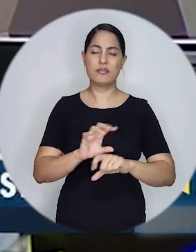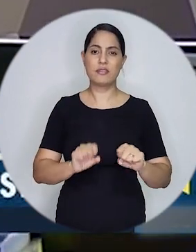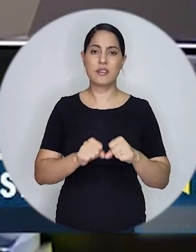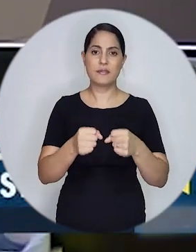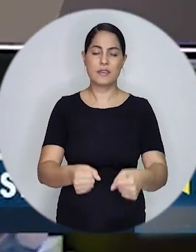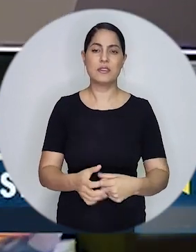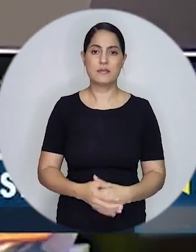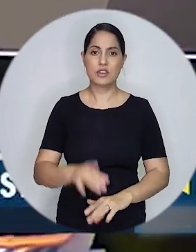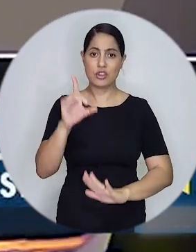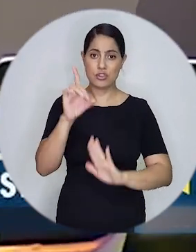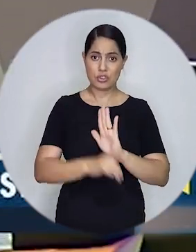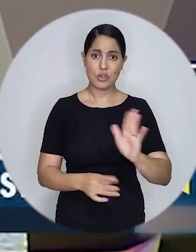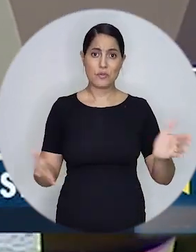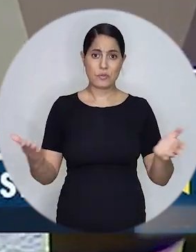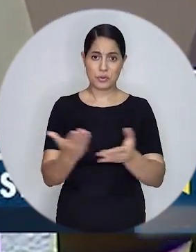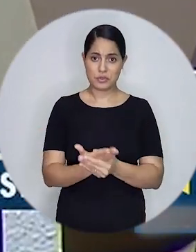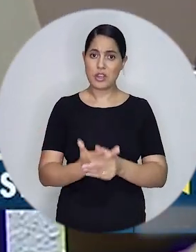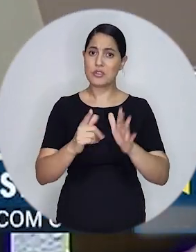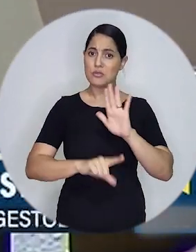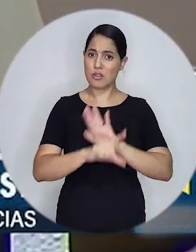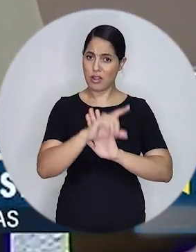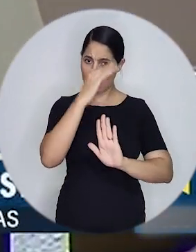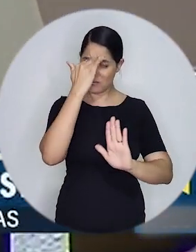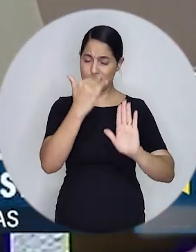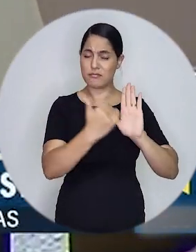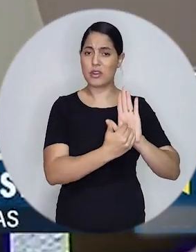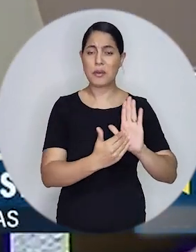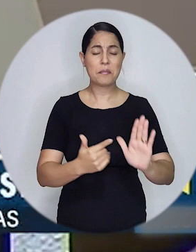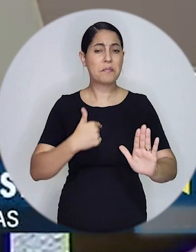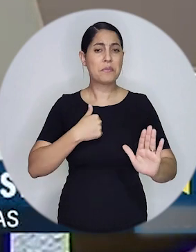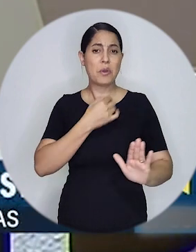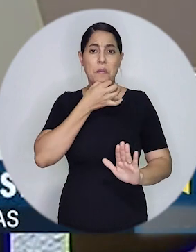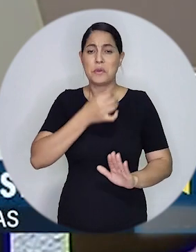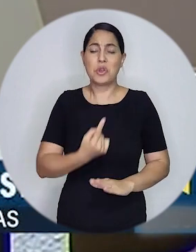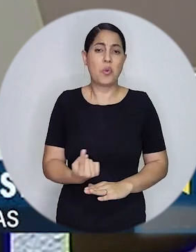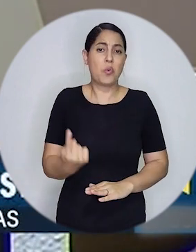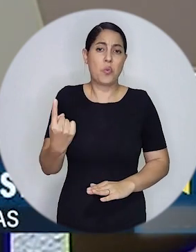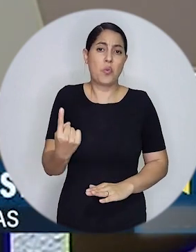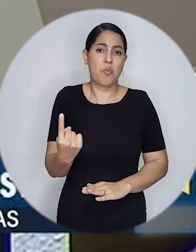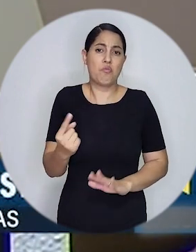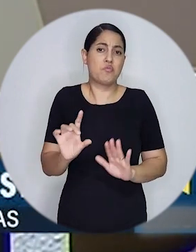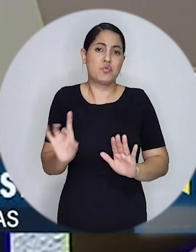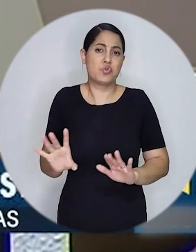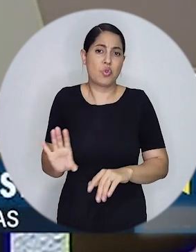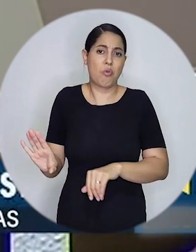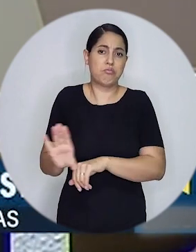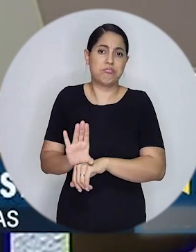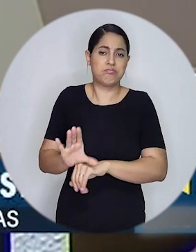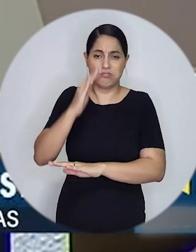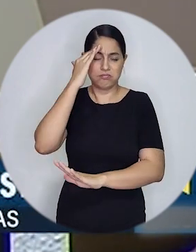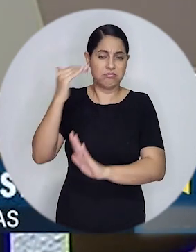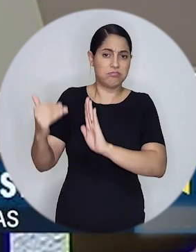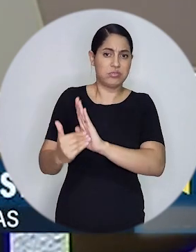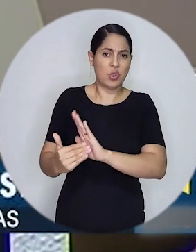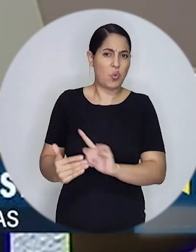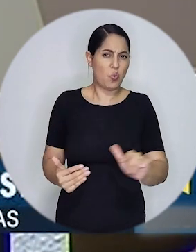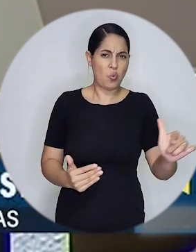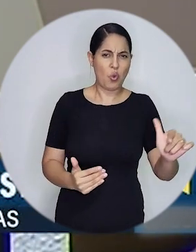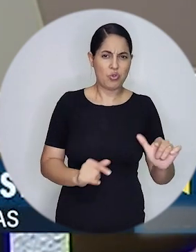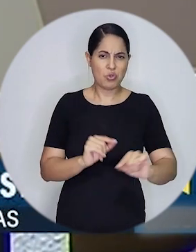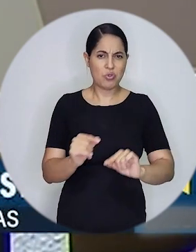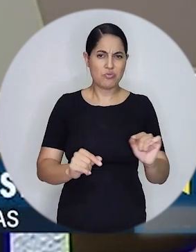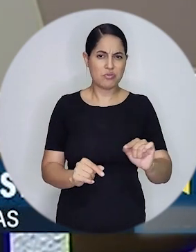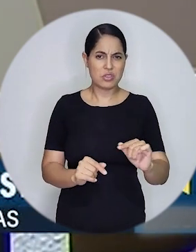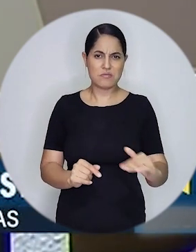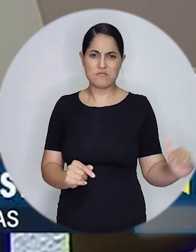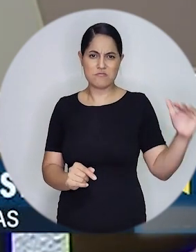amplo direito de defesa, o do devido processo legal. Para mim, só existe um lado. O outro é